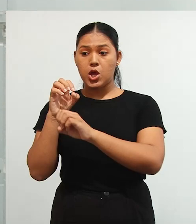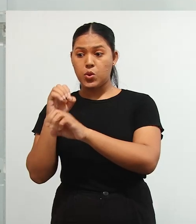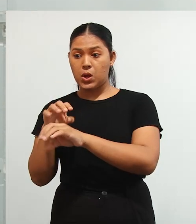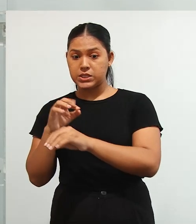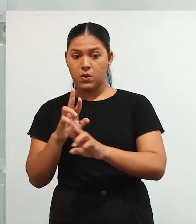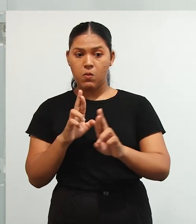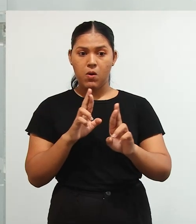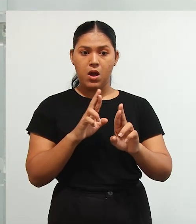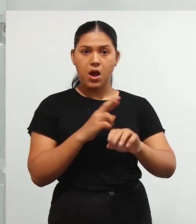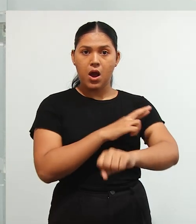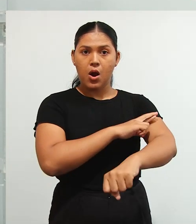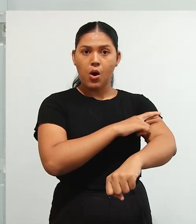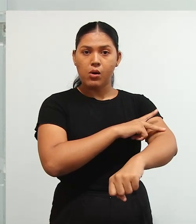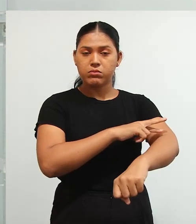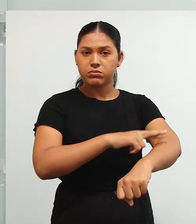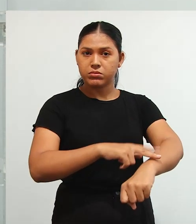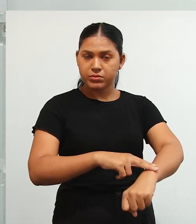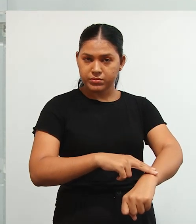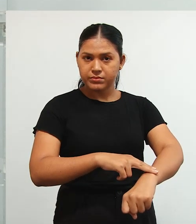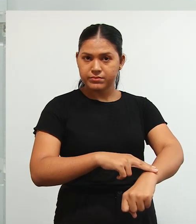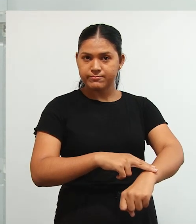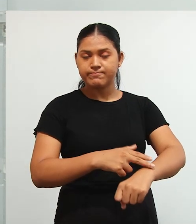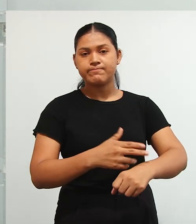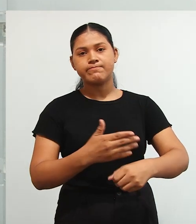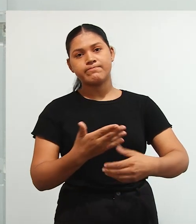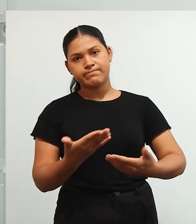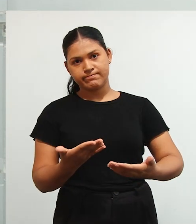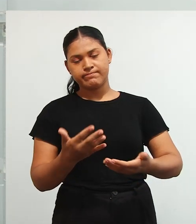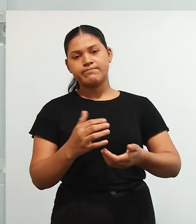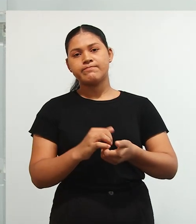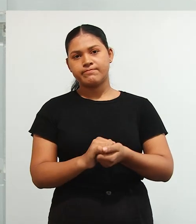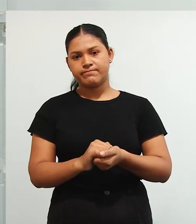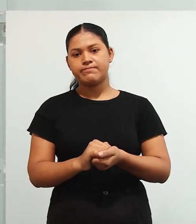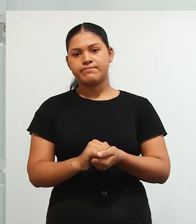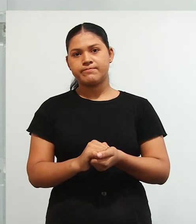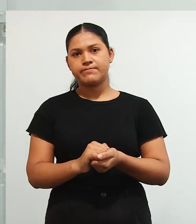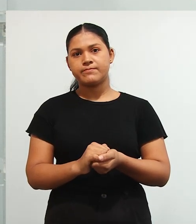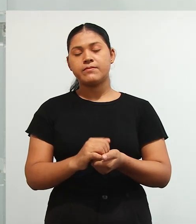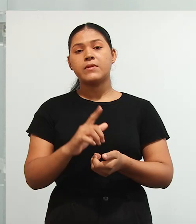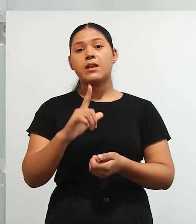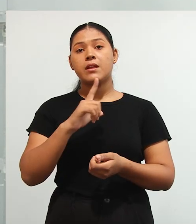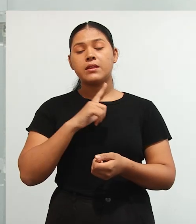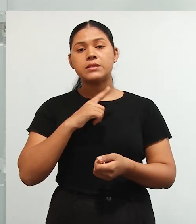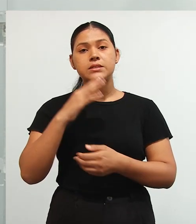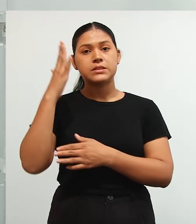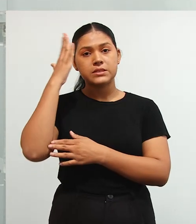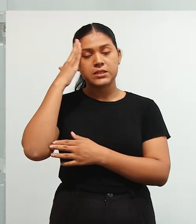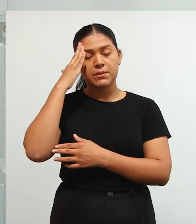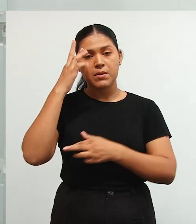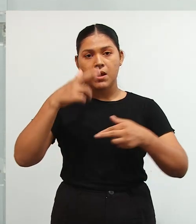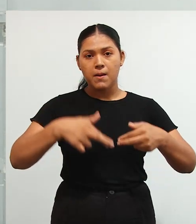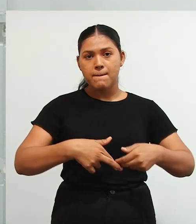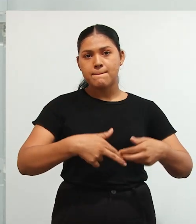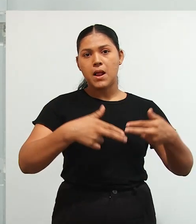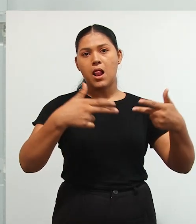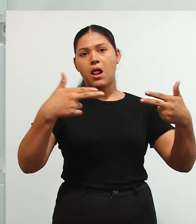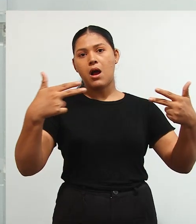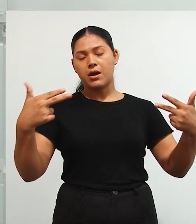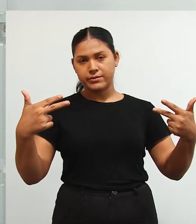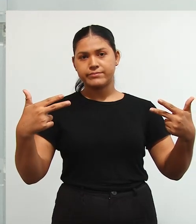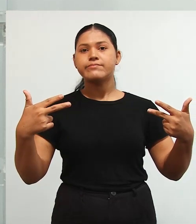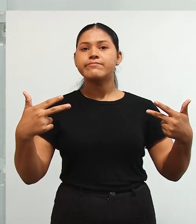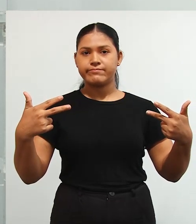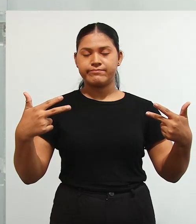relações étnico-raciais, ele, a meu juízo, teve um tratamento aquém do merecido, aquém do